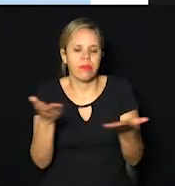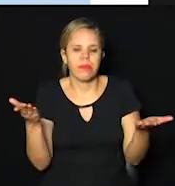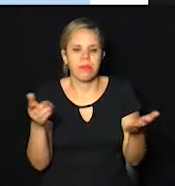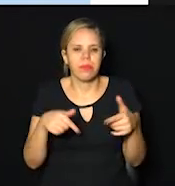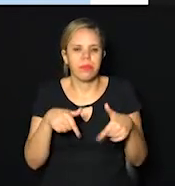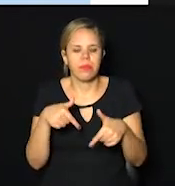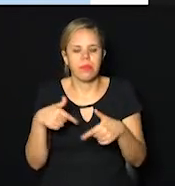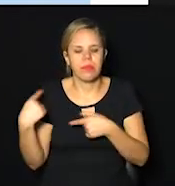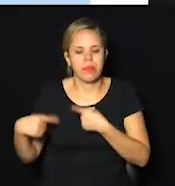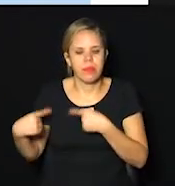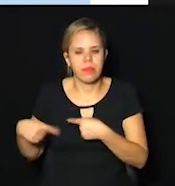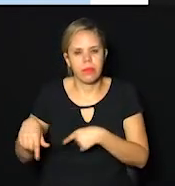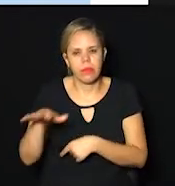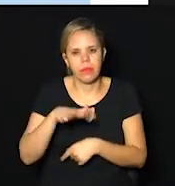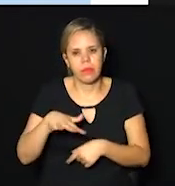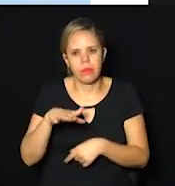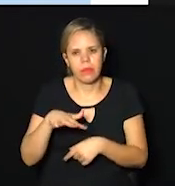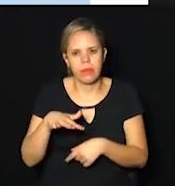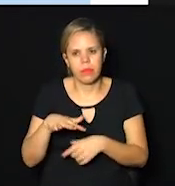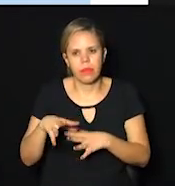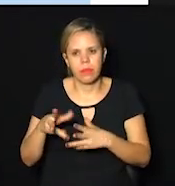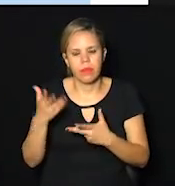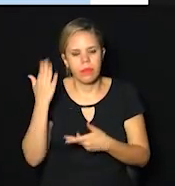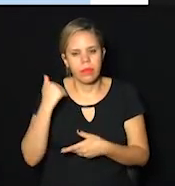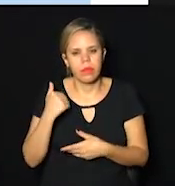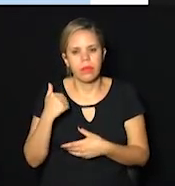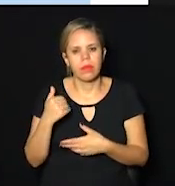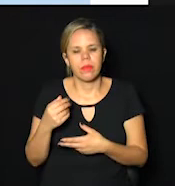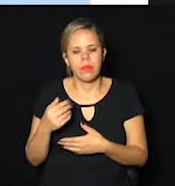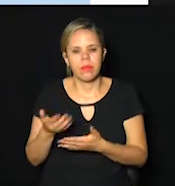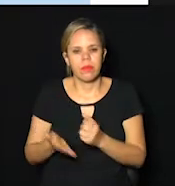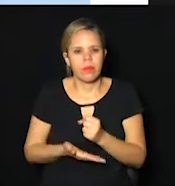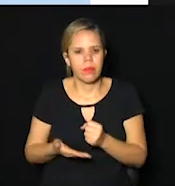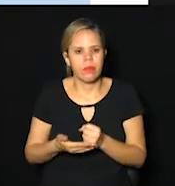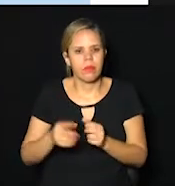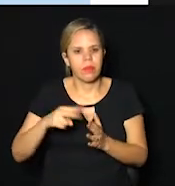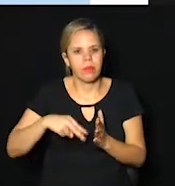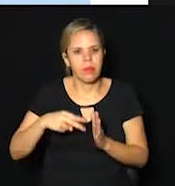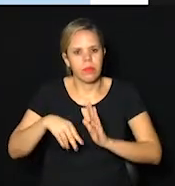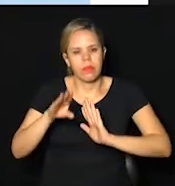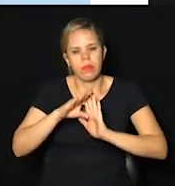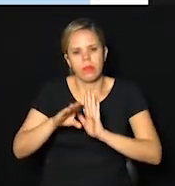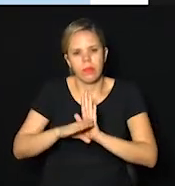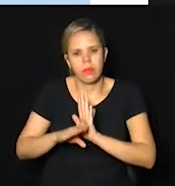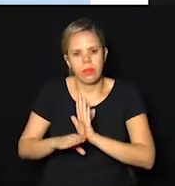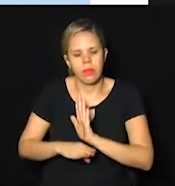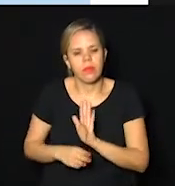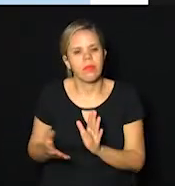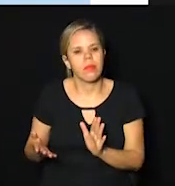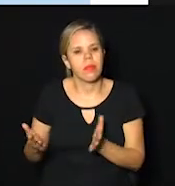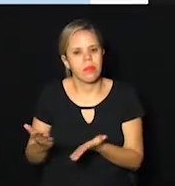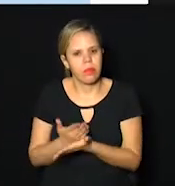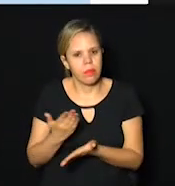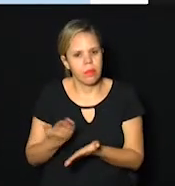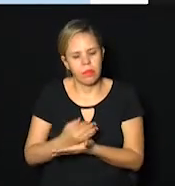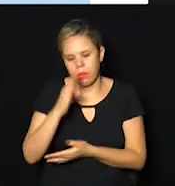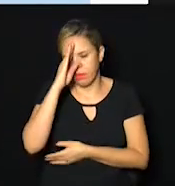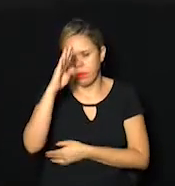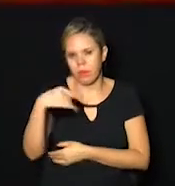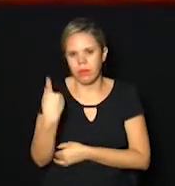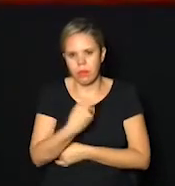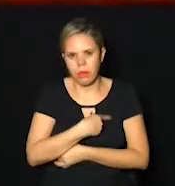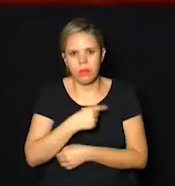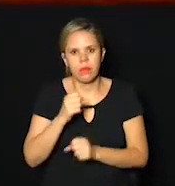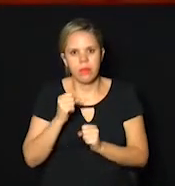com política, para que vocês leiam os clássicos, né? Ler os clássicos é fundamental para que a gente